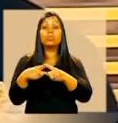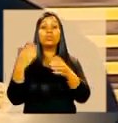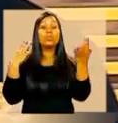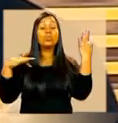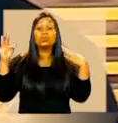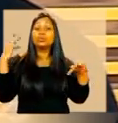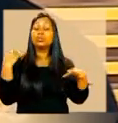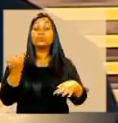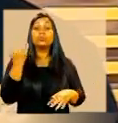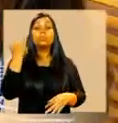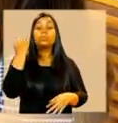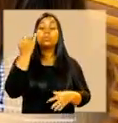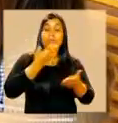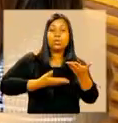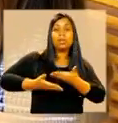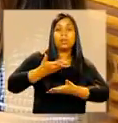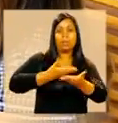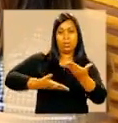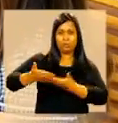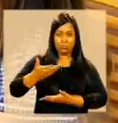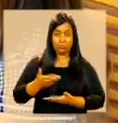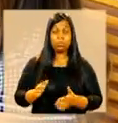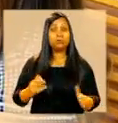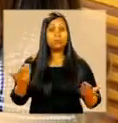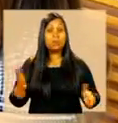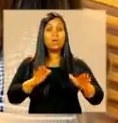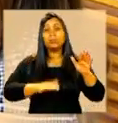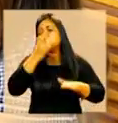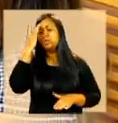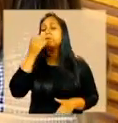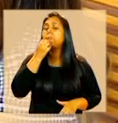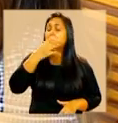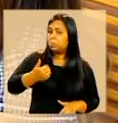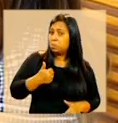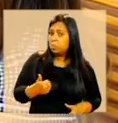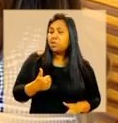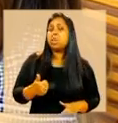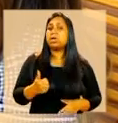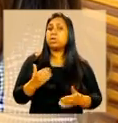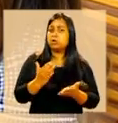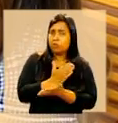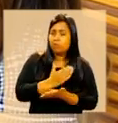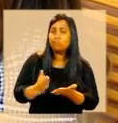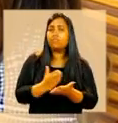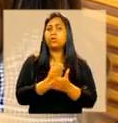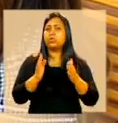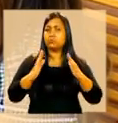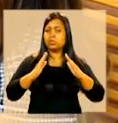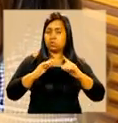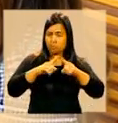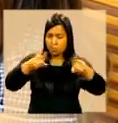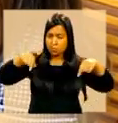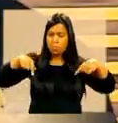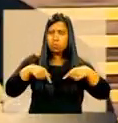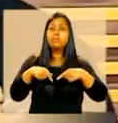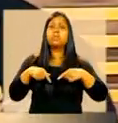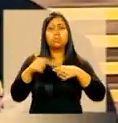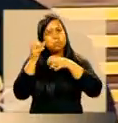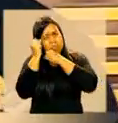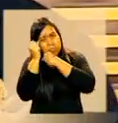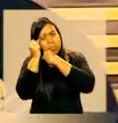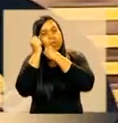turismo ele é essencialmente de relações humanas. É verdade. Sim. Então, às vezes, a pessoa fala, tudo bem, eles dividem num quarto e tem